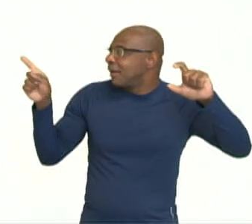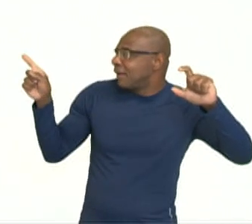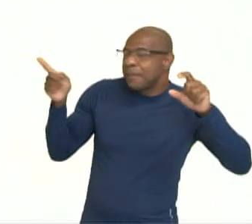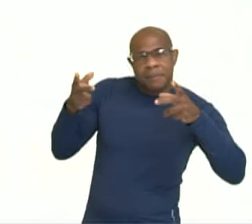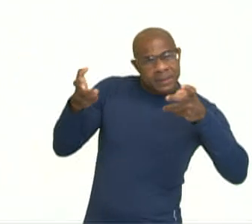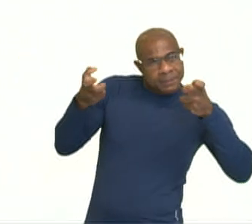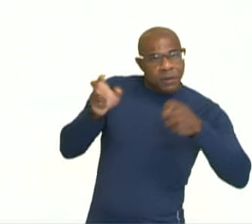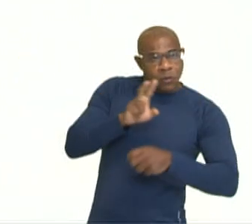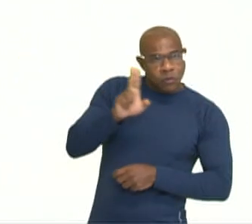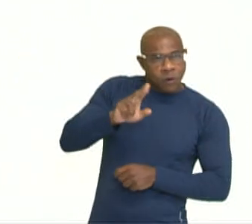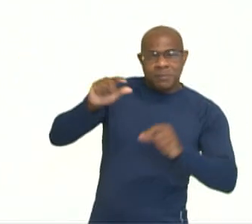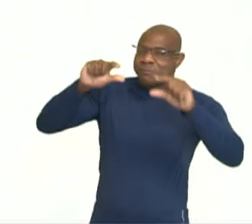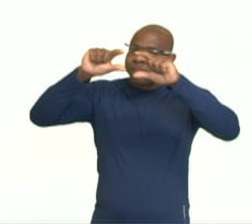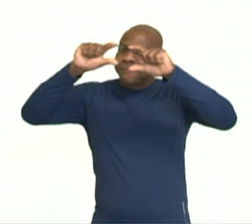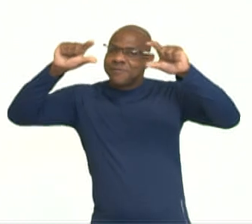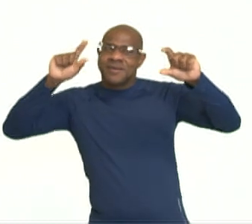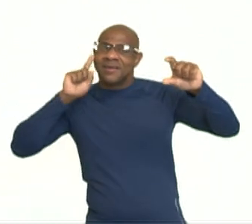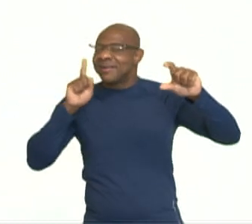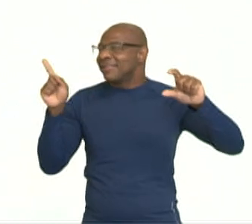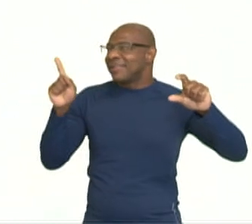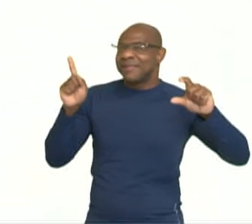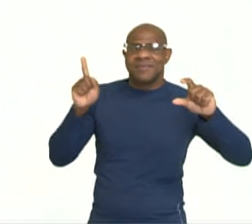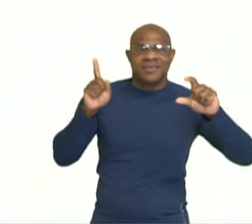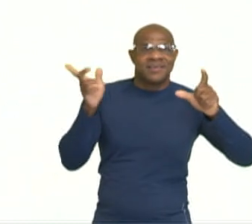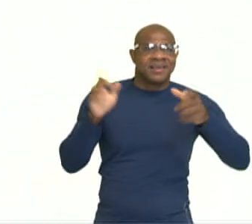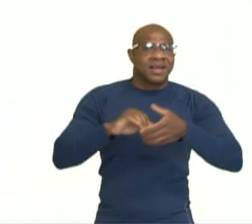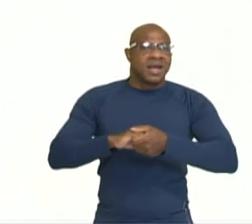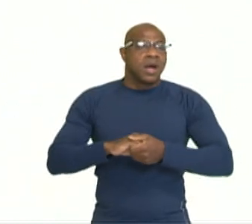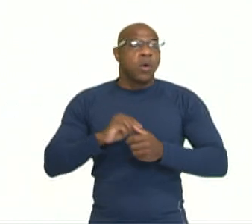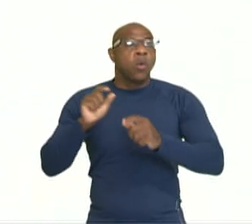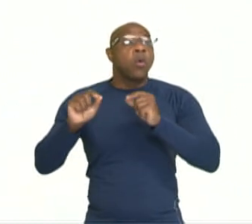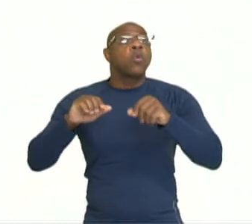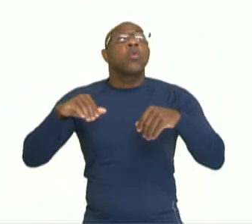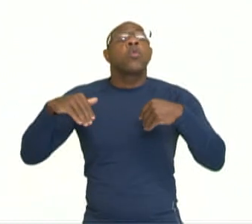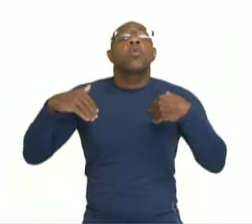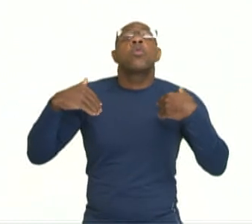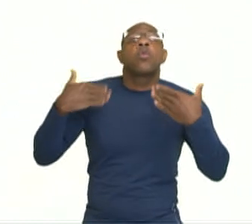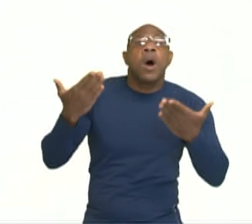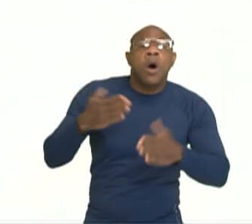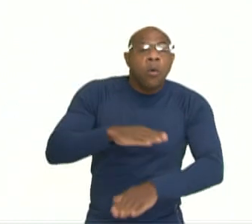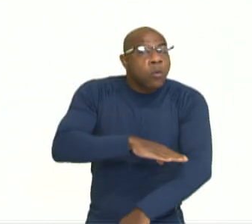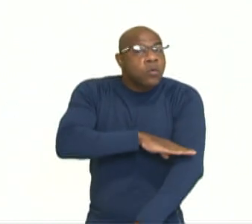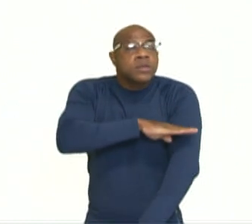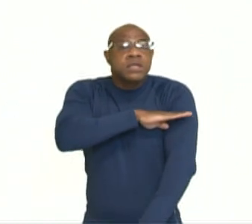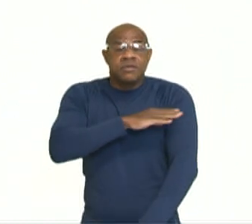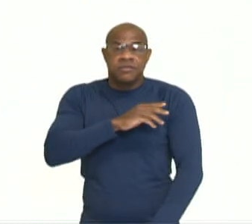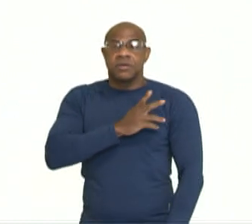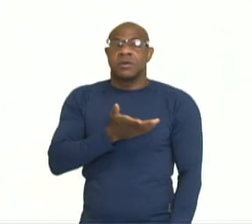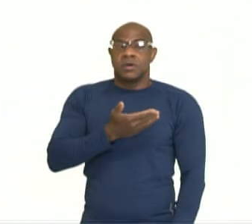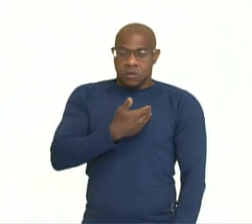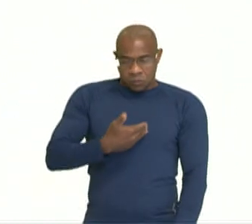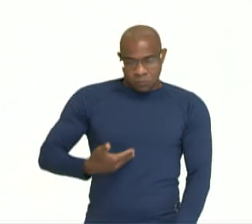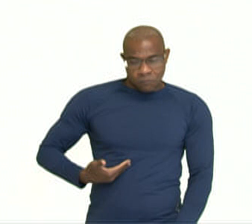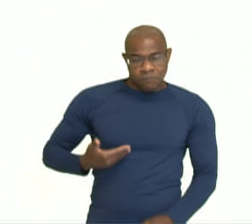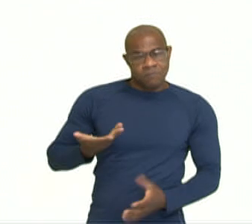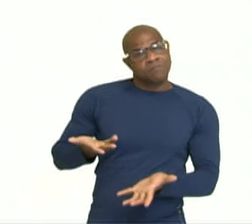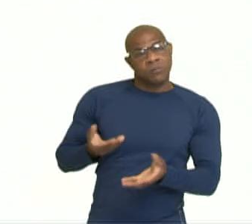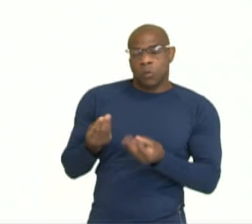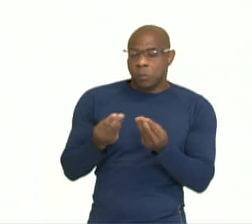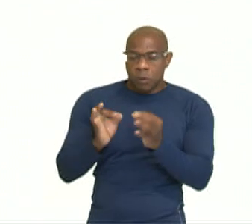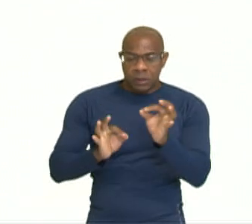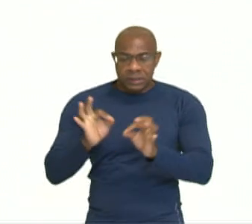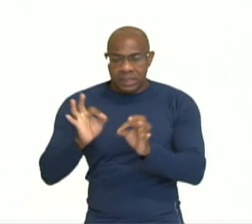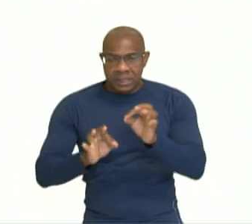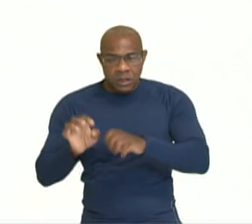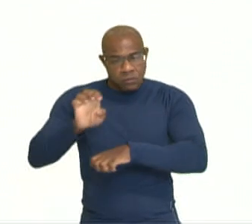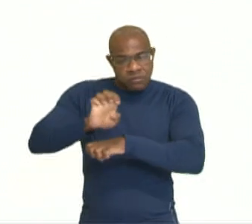o nome, a gente literalmente entende qual é o nível governamental ao qual se organiza nosso Estado. É